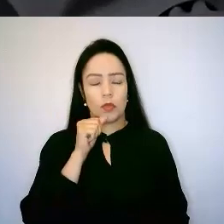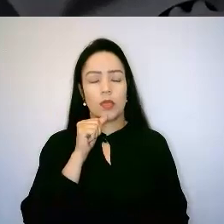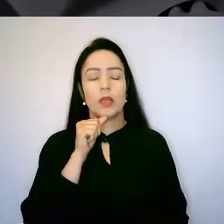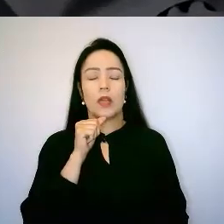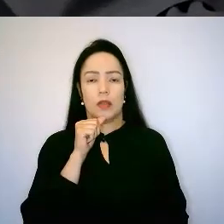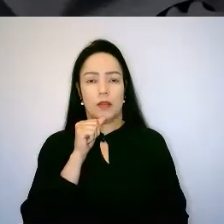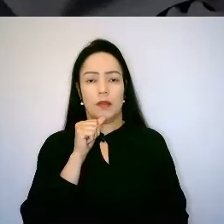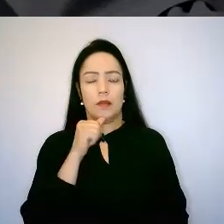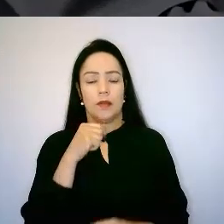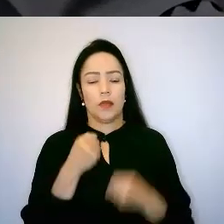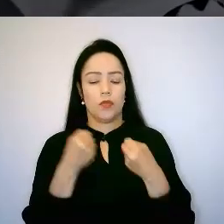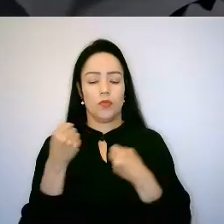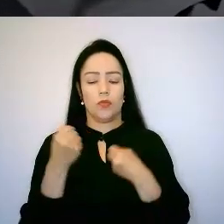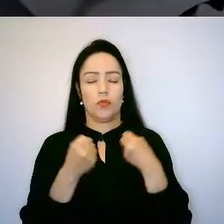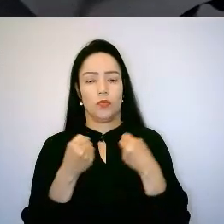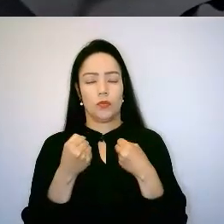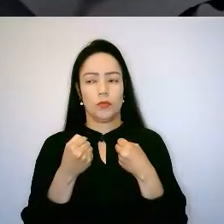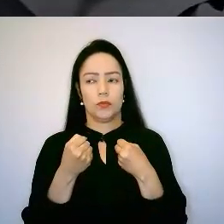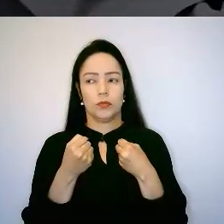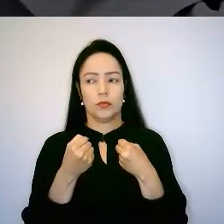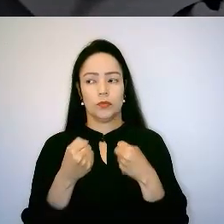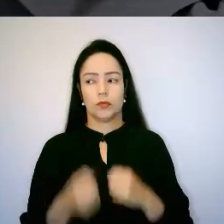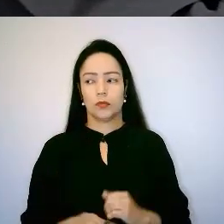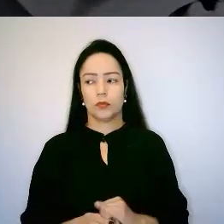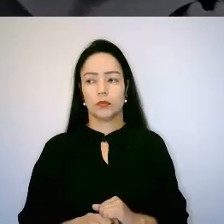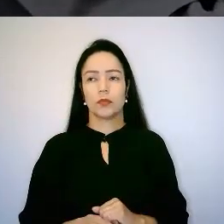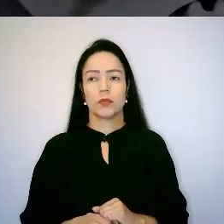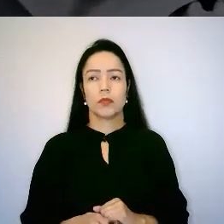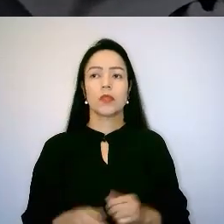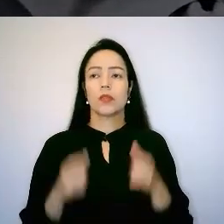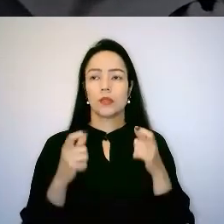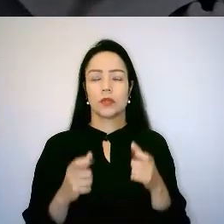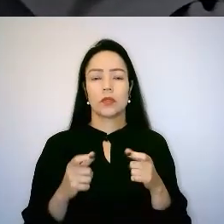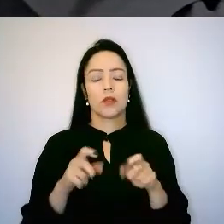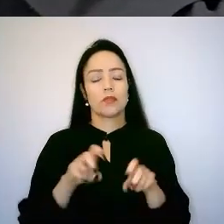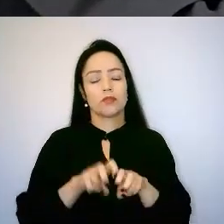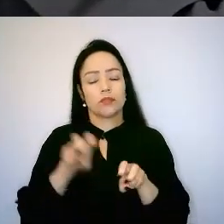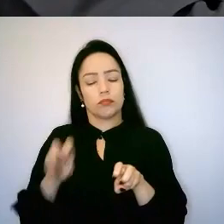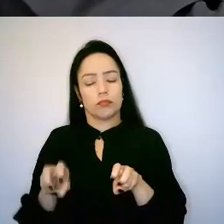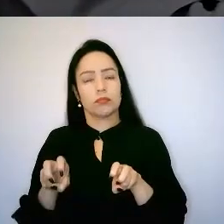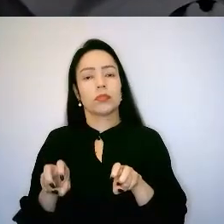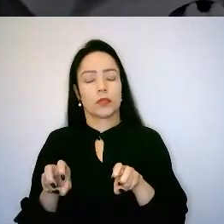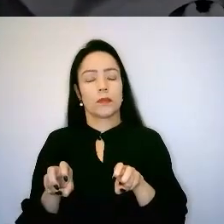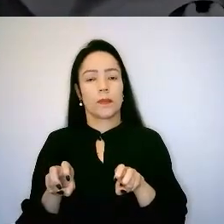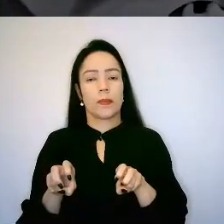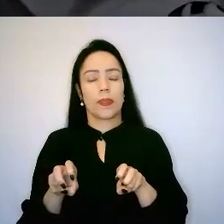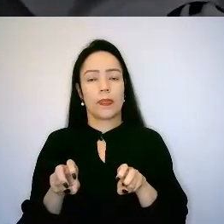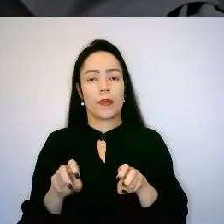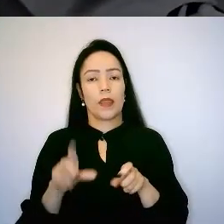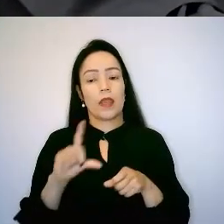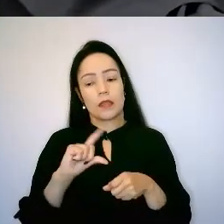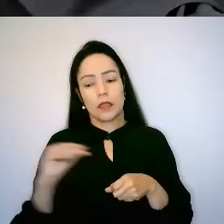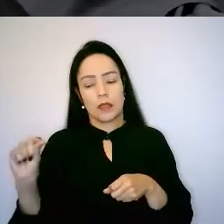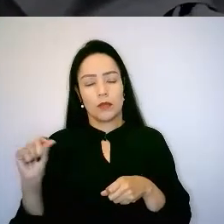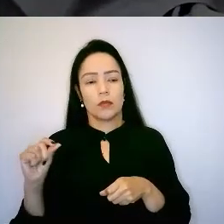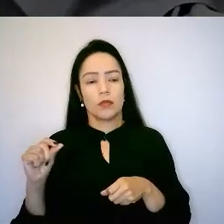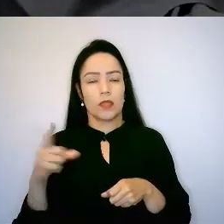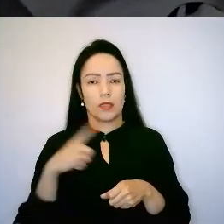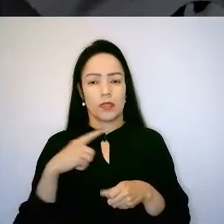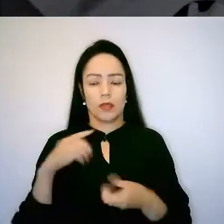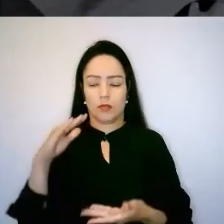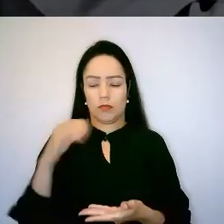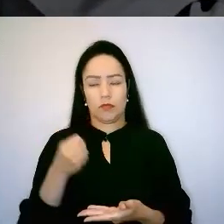no carro do local do passageiro ela saiu saiu inclusive com a com a garrafa Diz ela lá